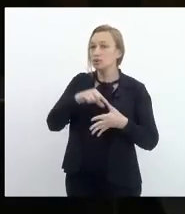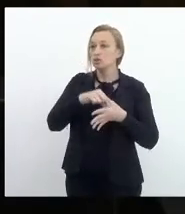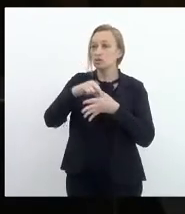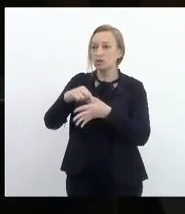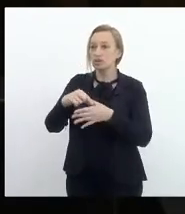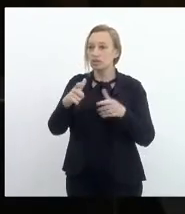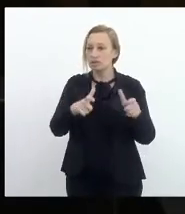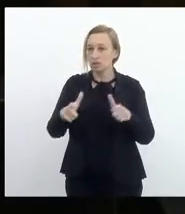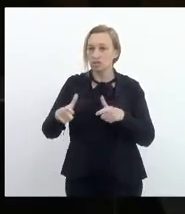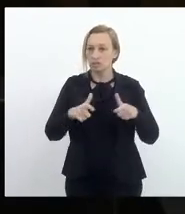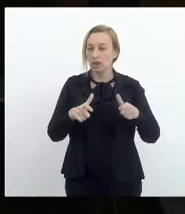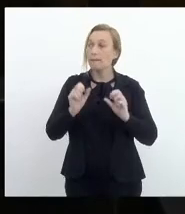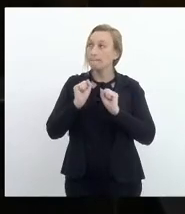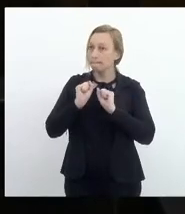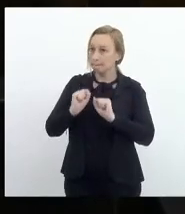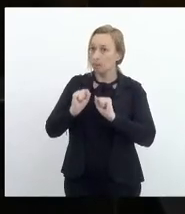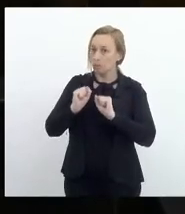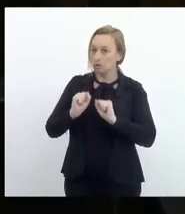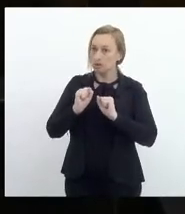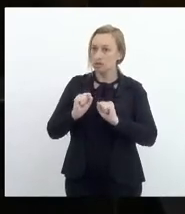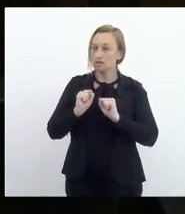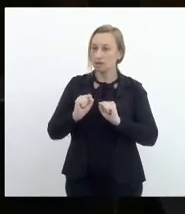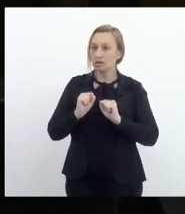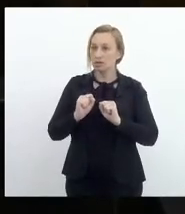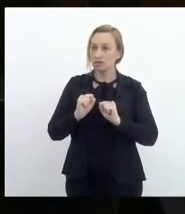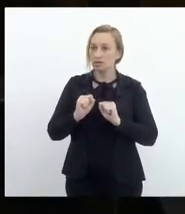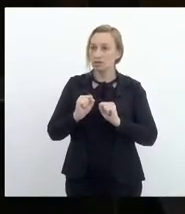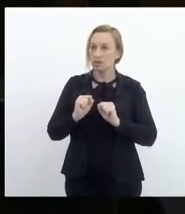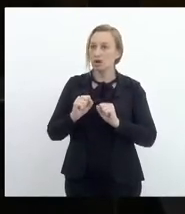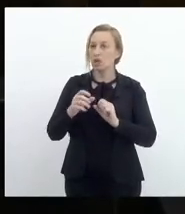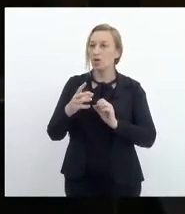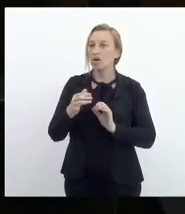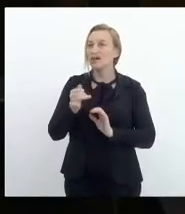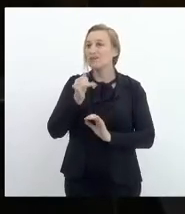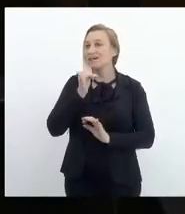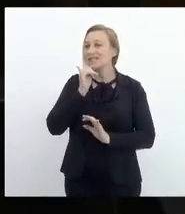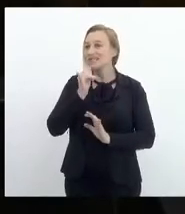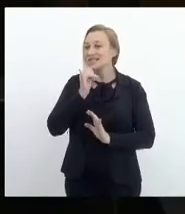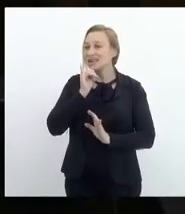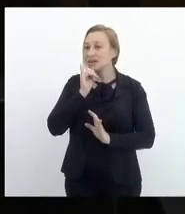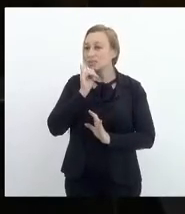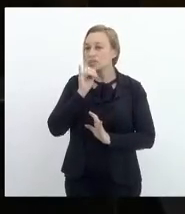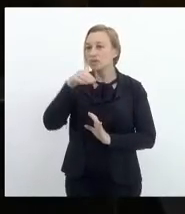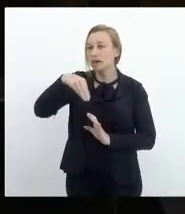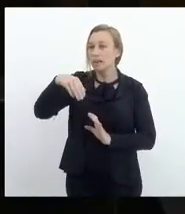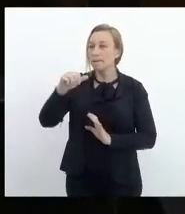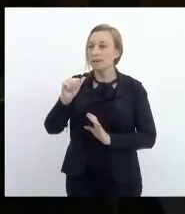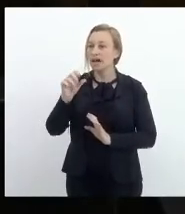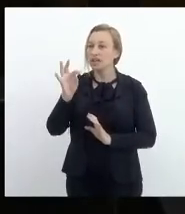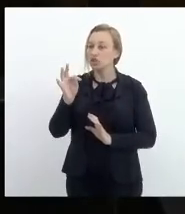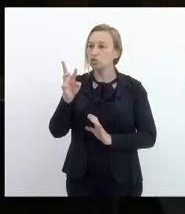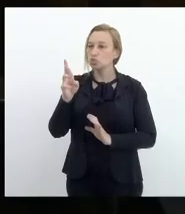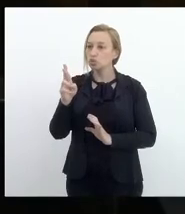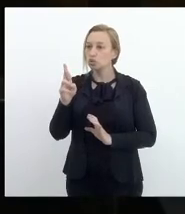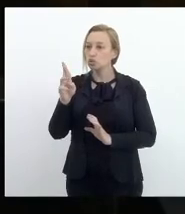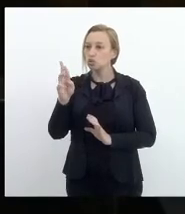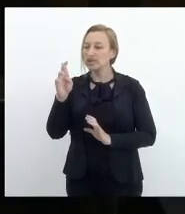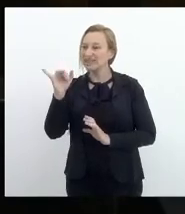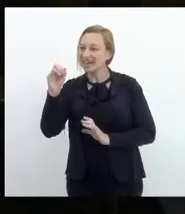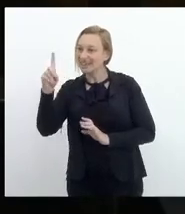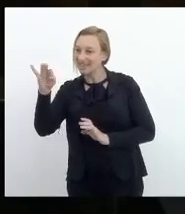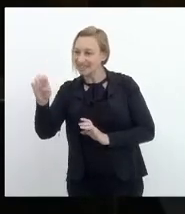lugar possam dar um exemplo de maturidade de sensatez de